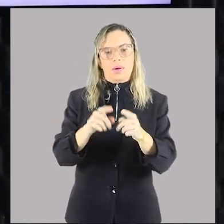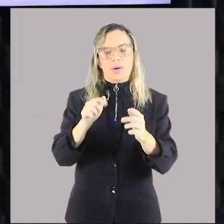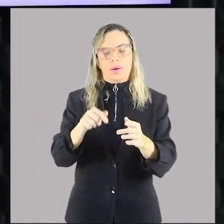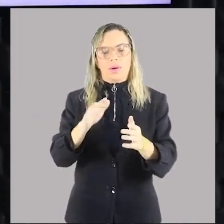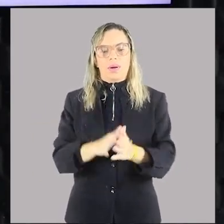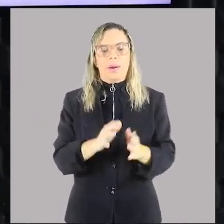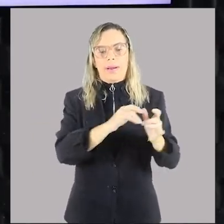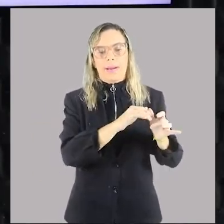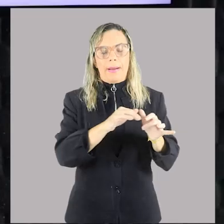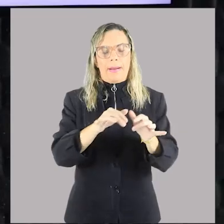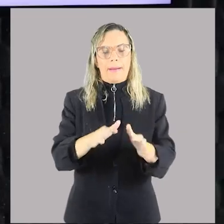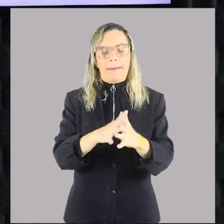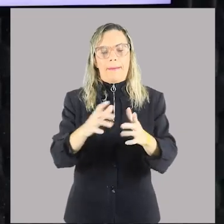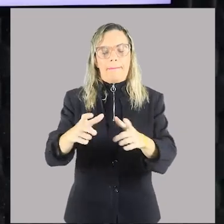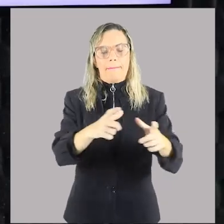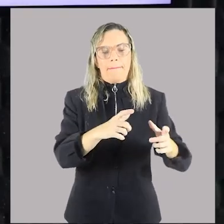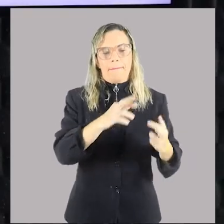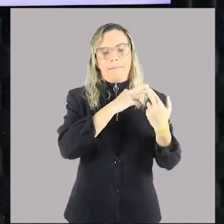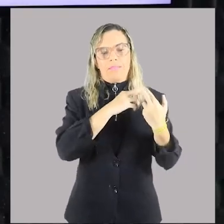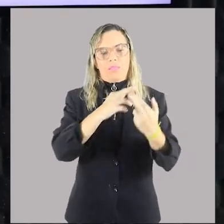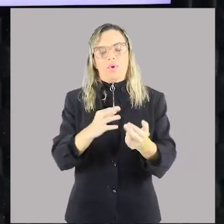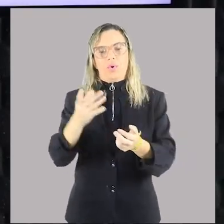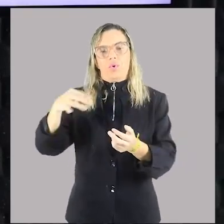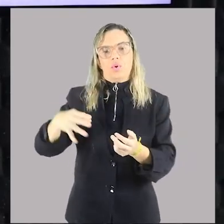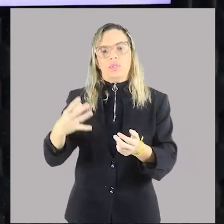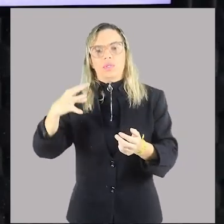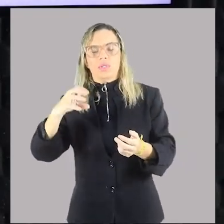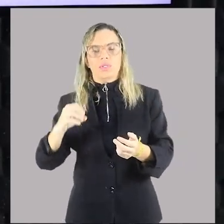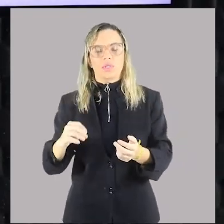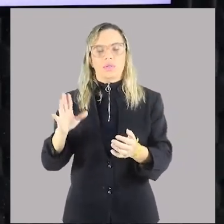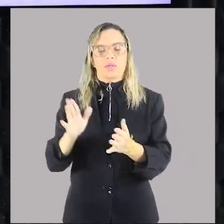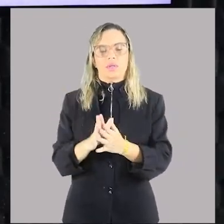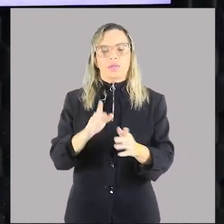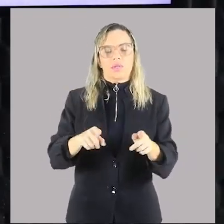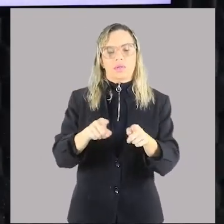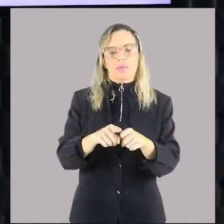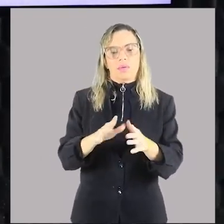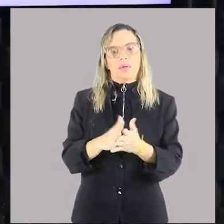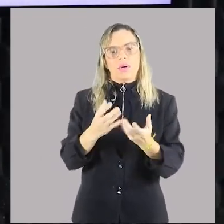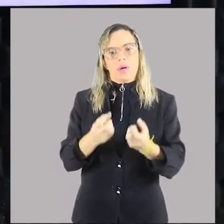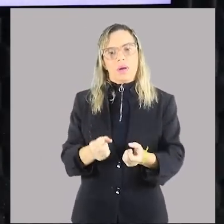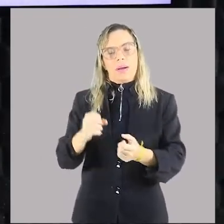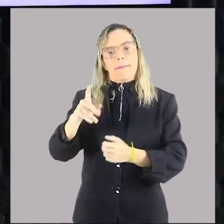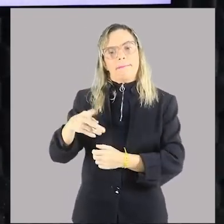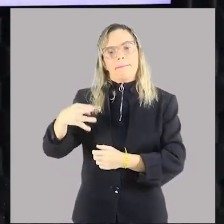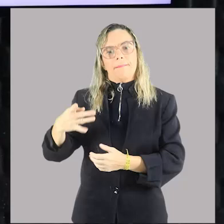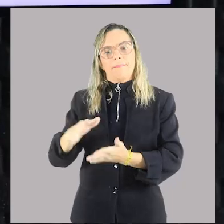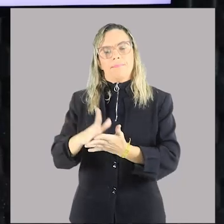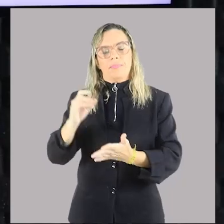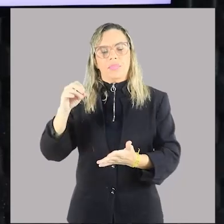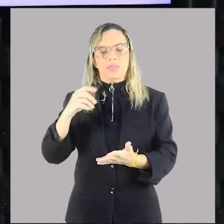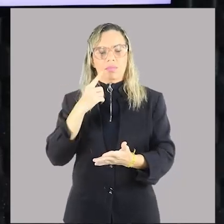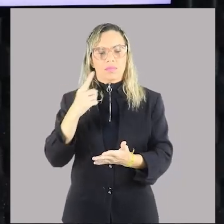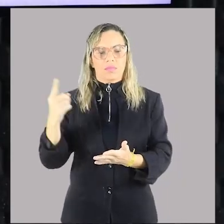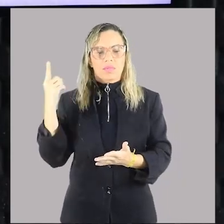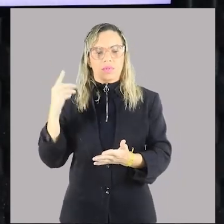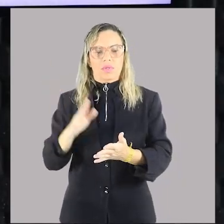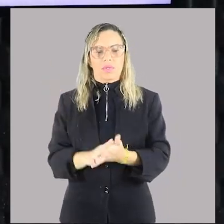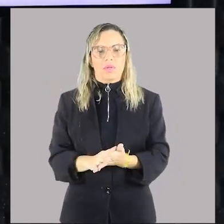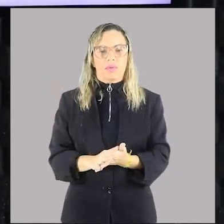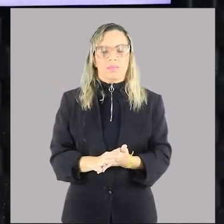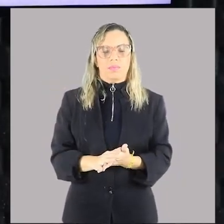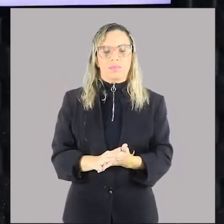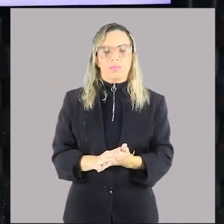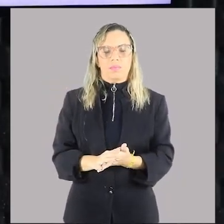descentralização administrativa nas concessões e permissões. Inicialmente, nessa descentralização administrativa, conseguimos